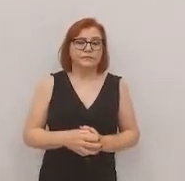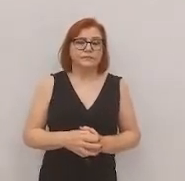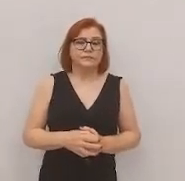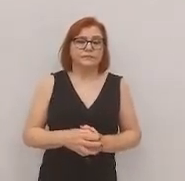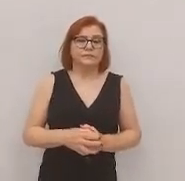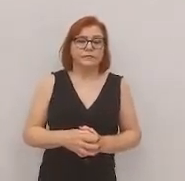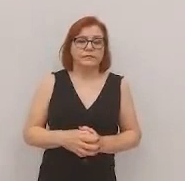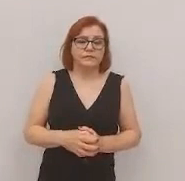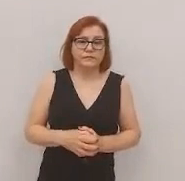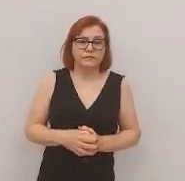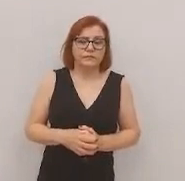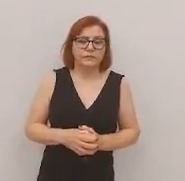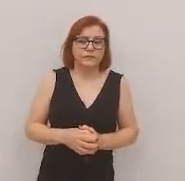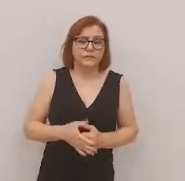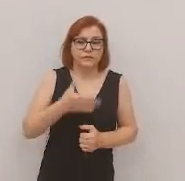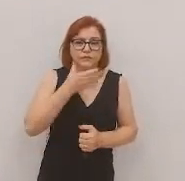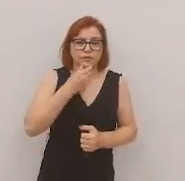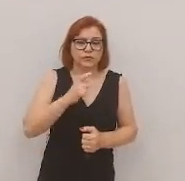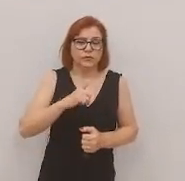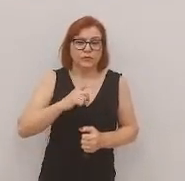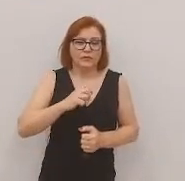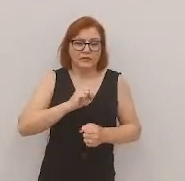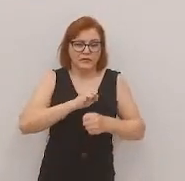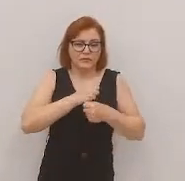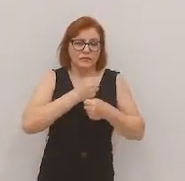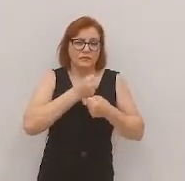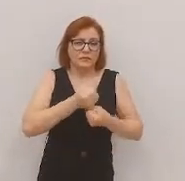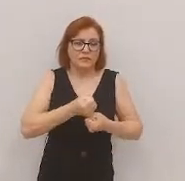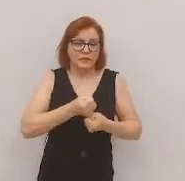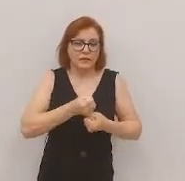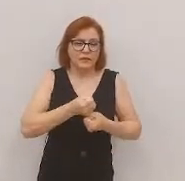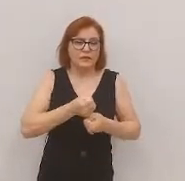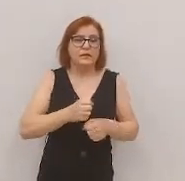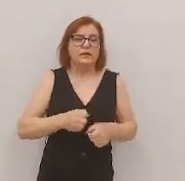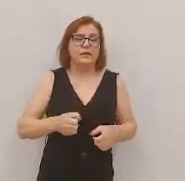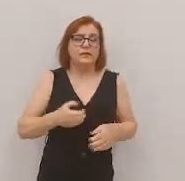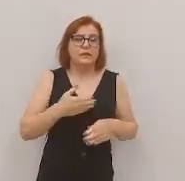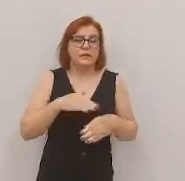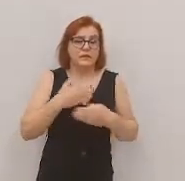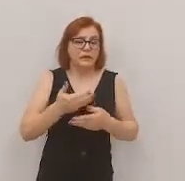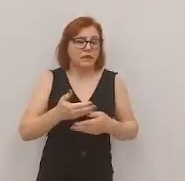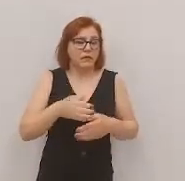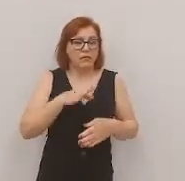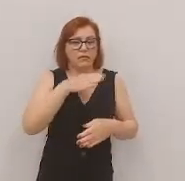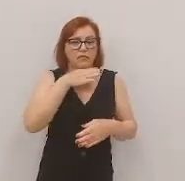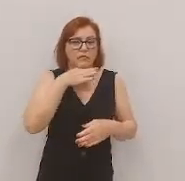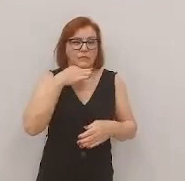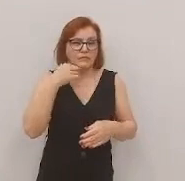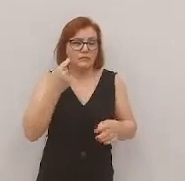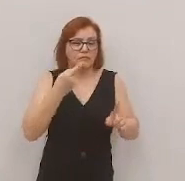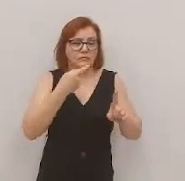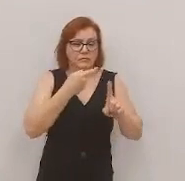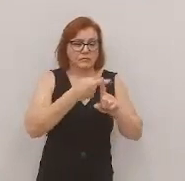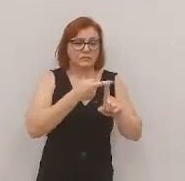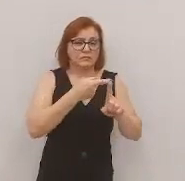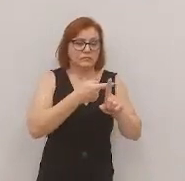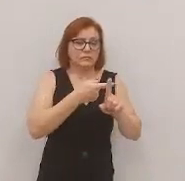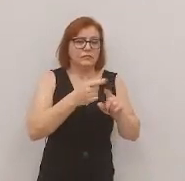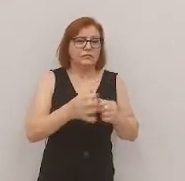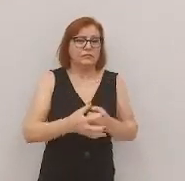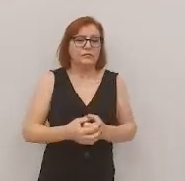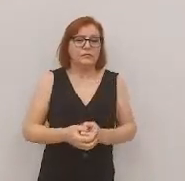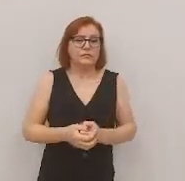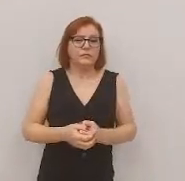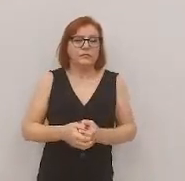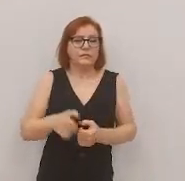situação. Senhor Jesus. Então o Senhor usa também quem? Satanás, que tem uma